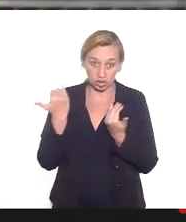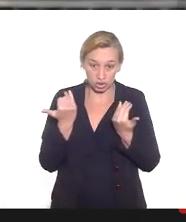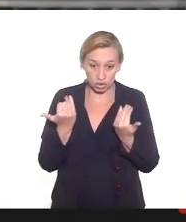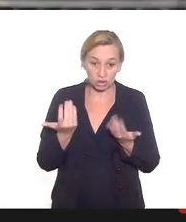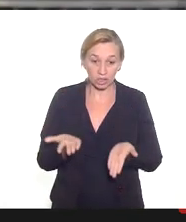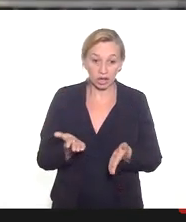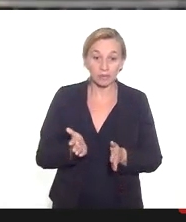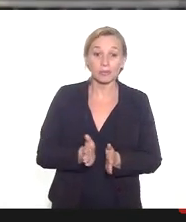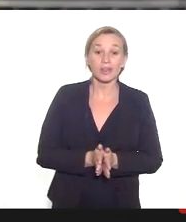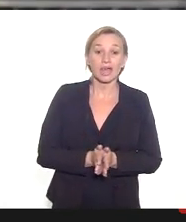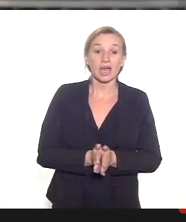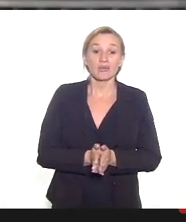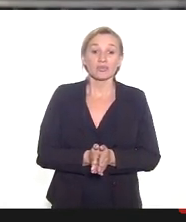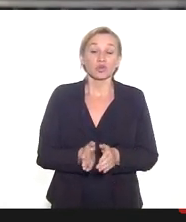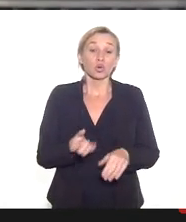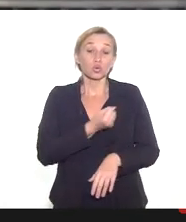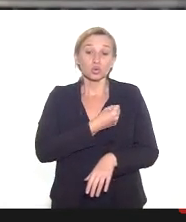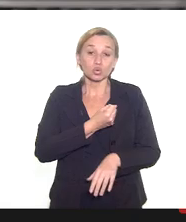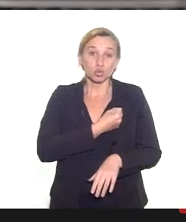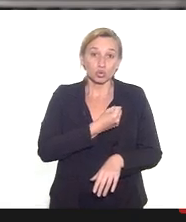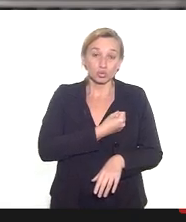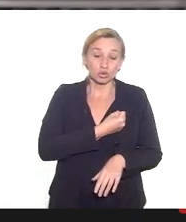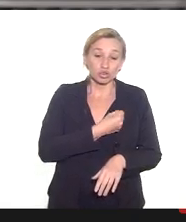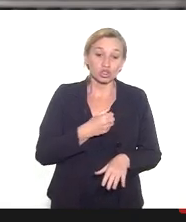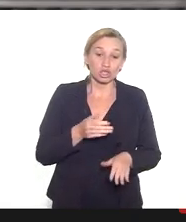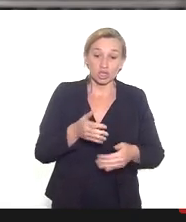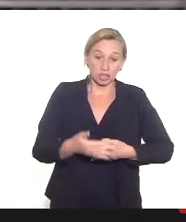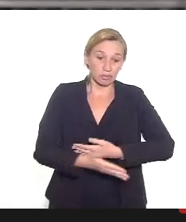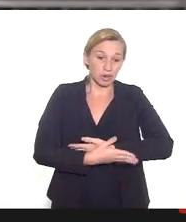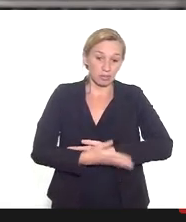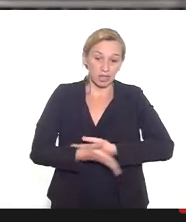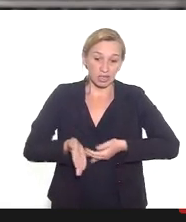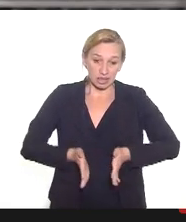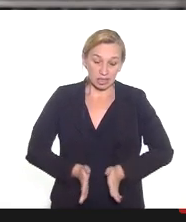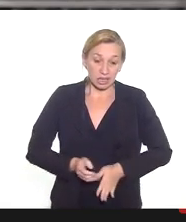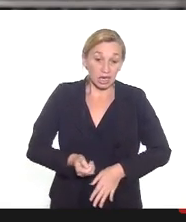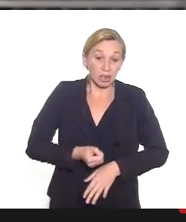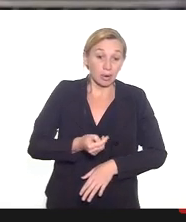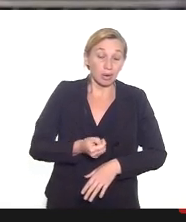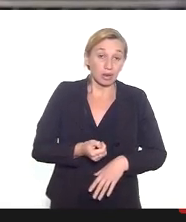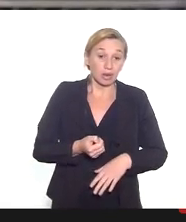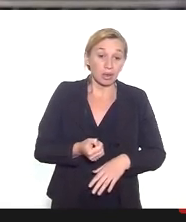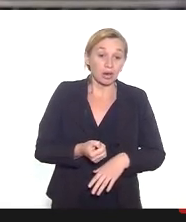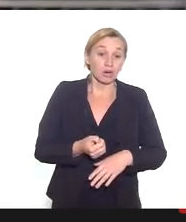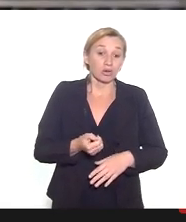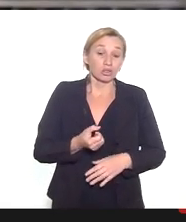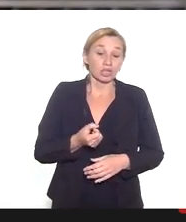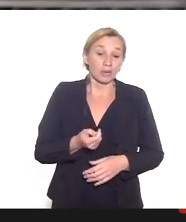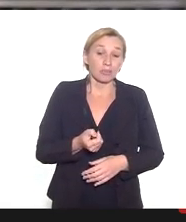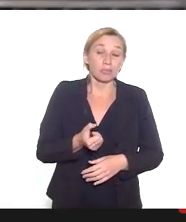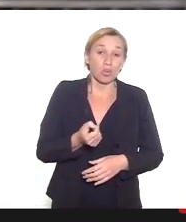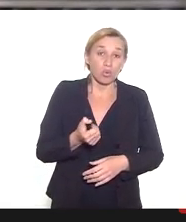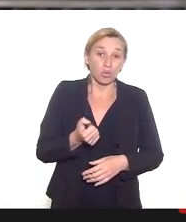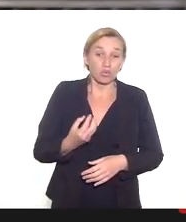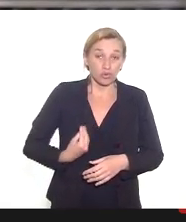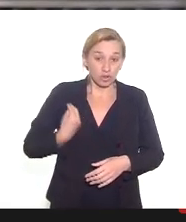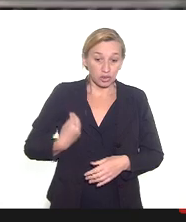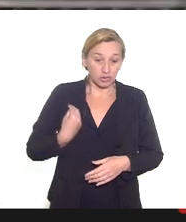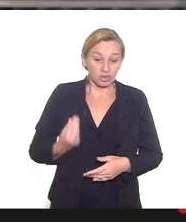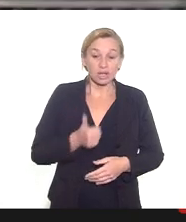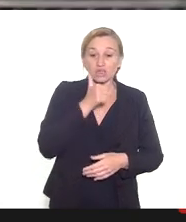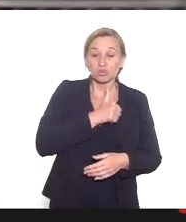uma perna de cerca de 7,2 por cento né vem aumentando eu sou bem assustando muito